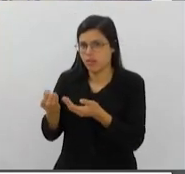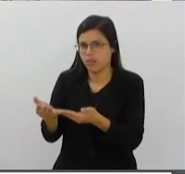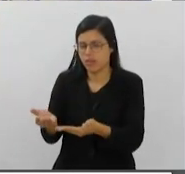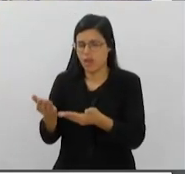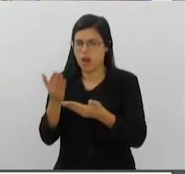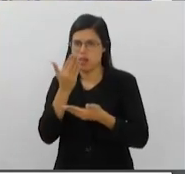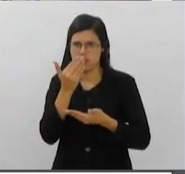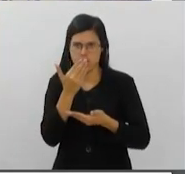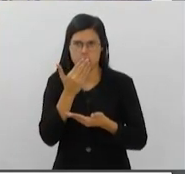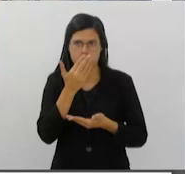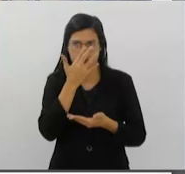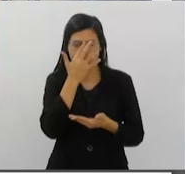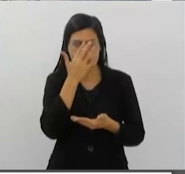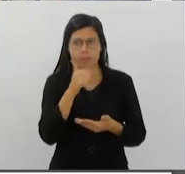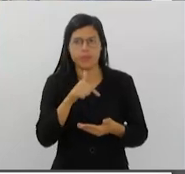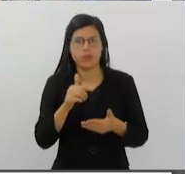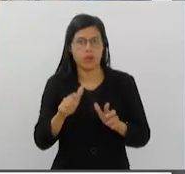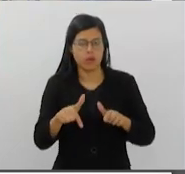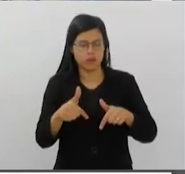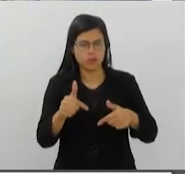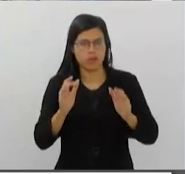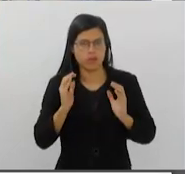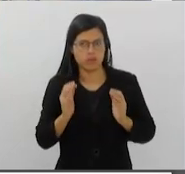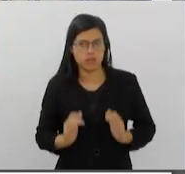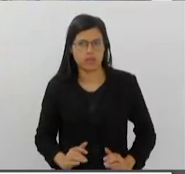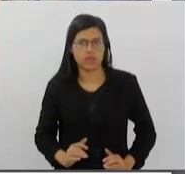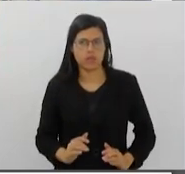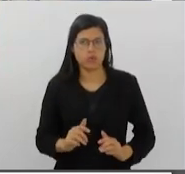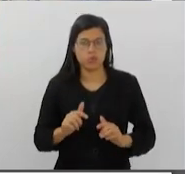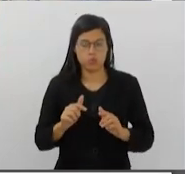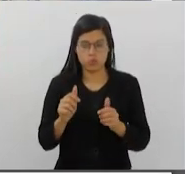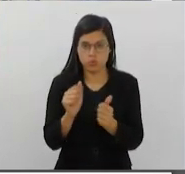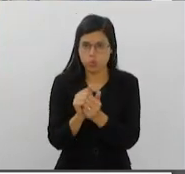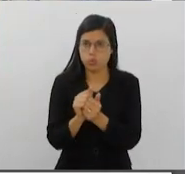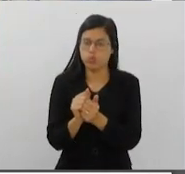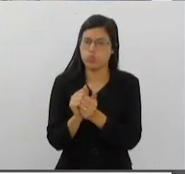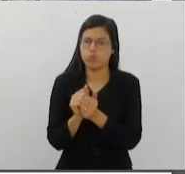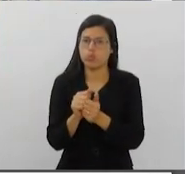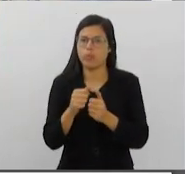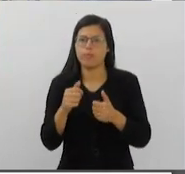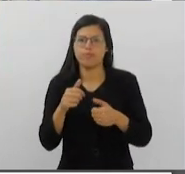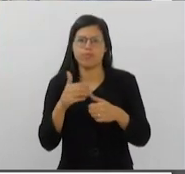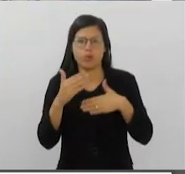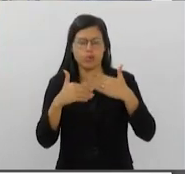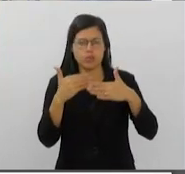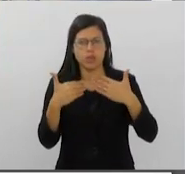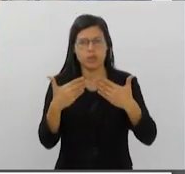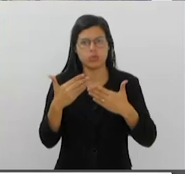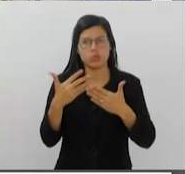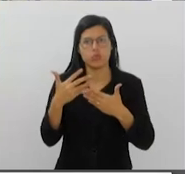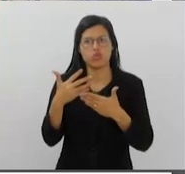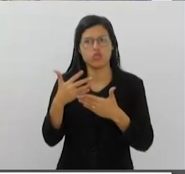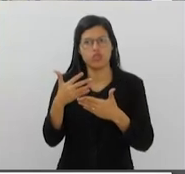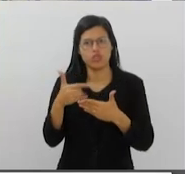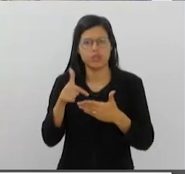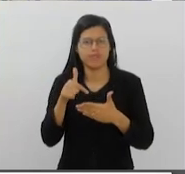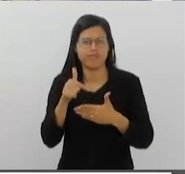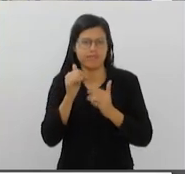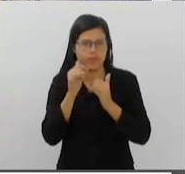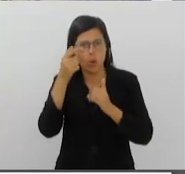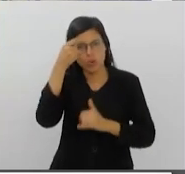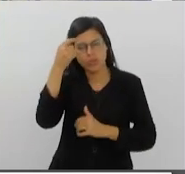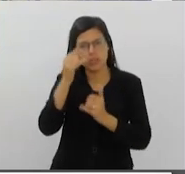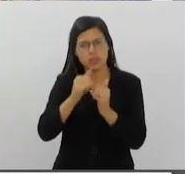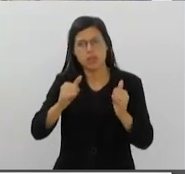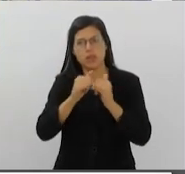Cidadania, ela atua junto com essas lideranças em processos de formação e mobilização, porque é preciso a gente